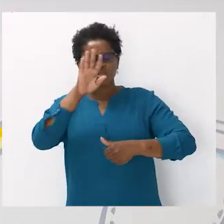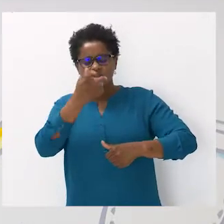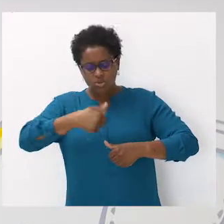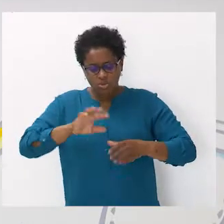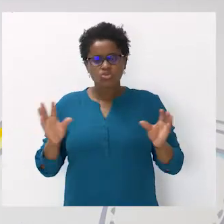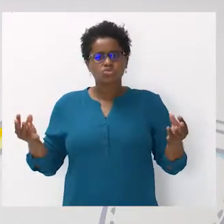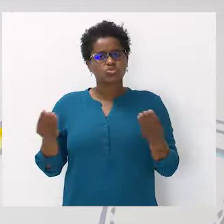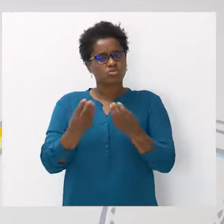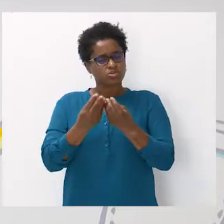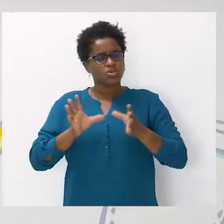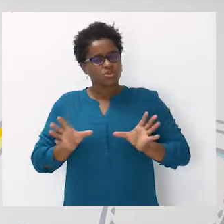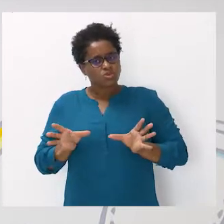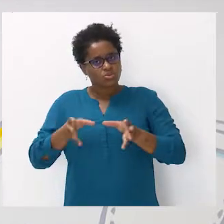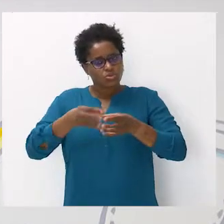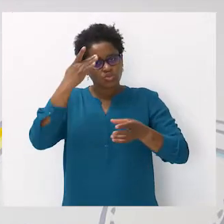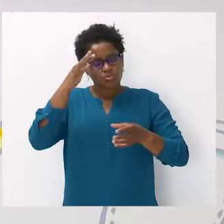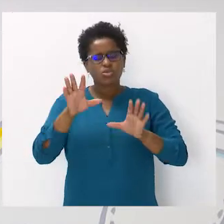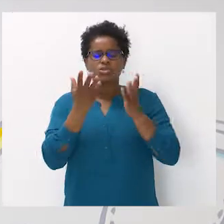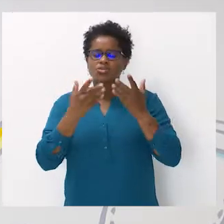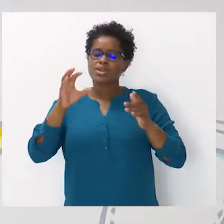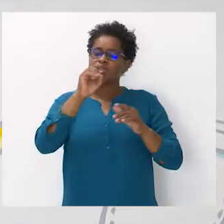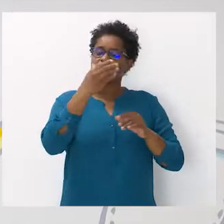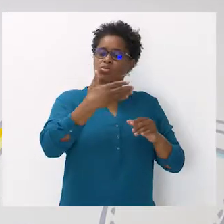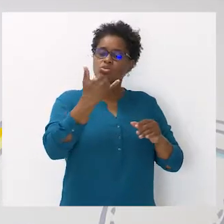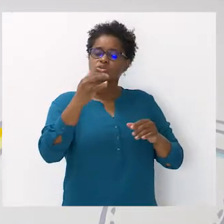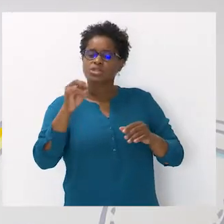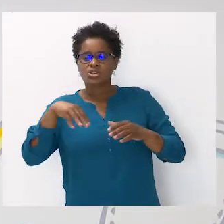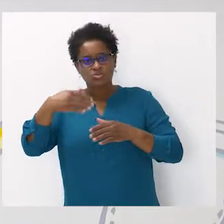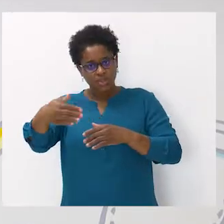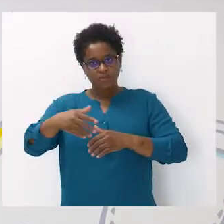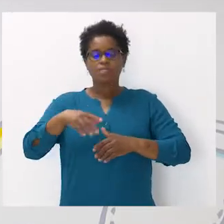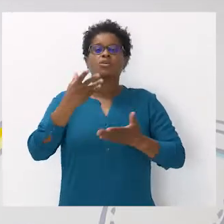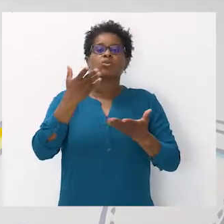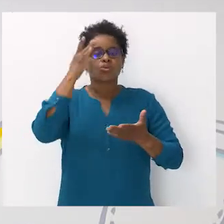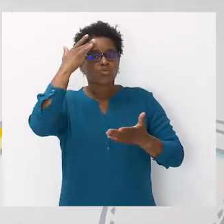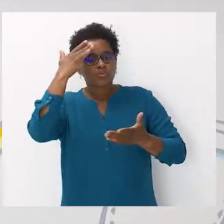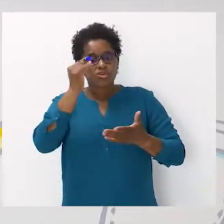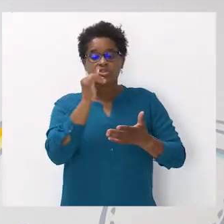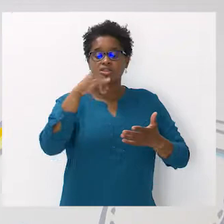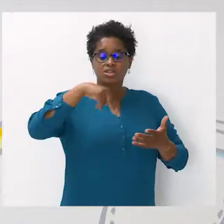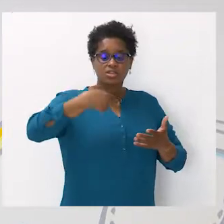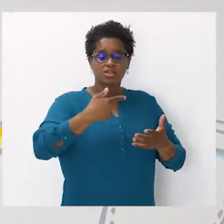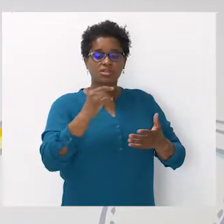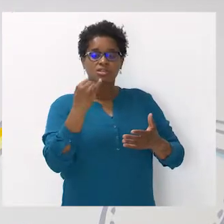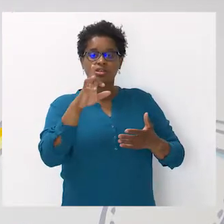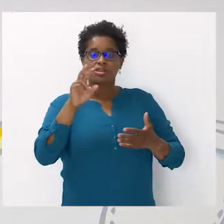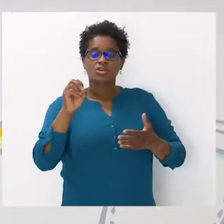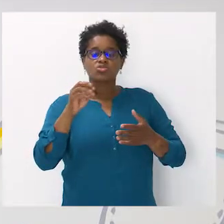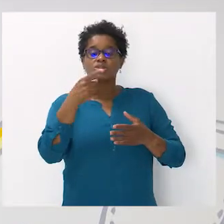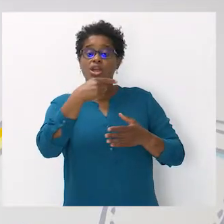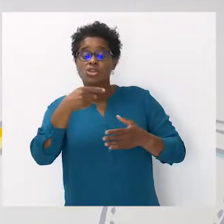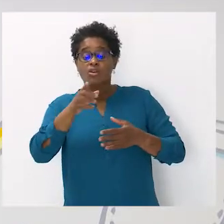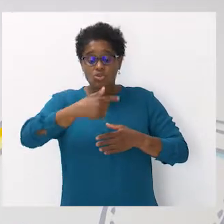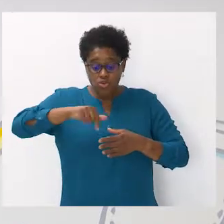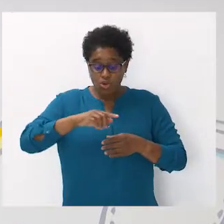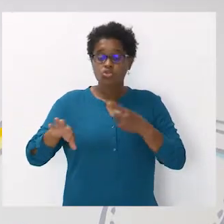números naturais, 0, 1, 2, 3 e assim por diante, com os números inteiros negativos, nós